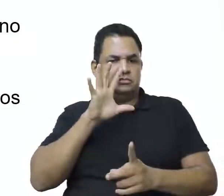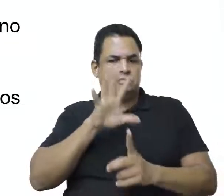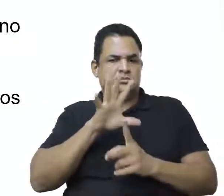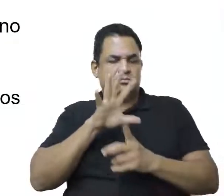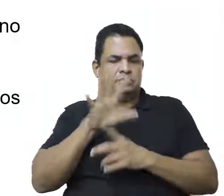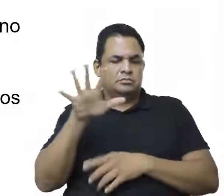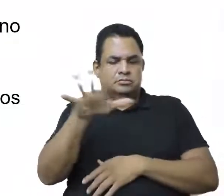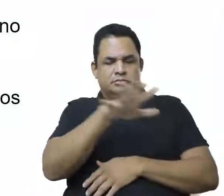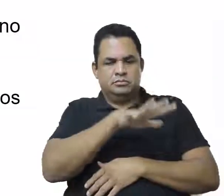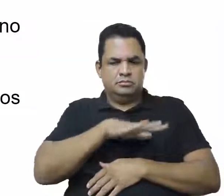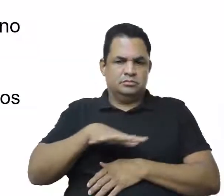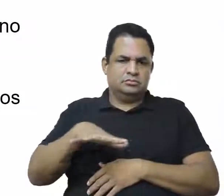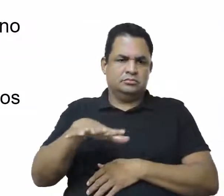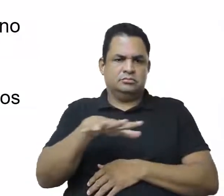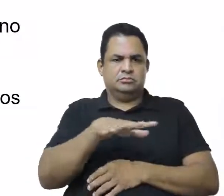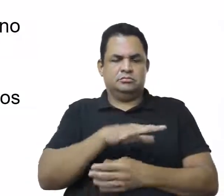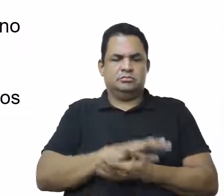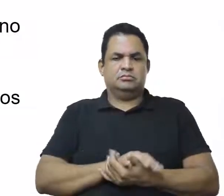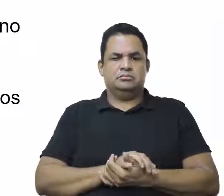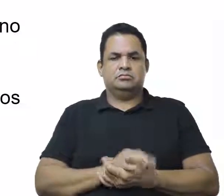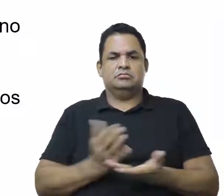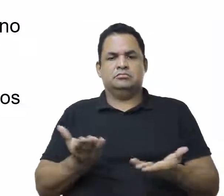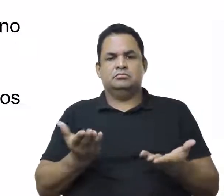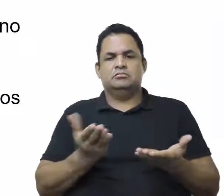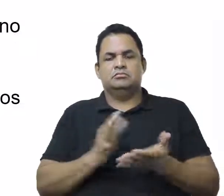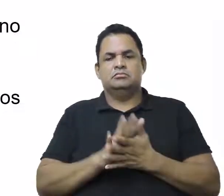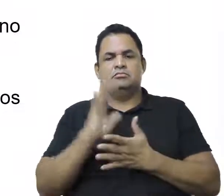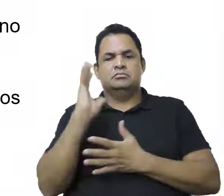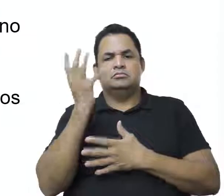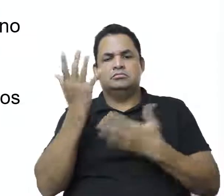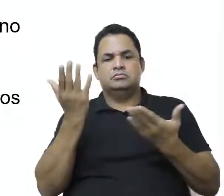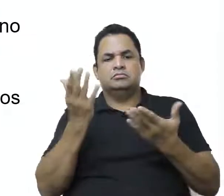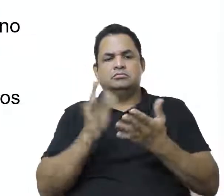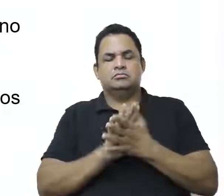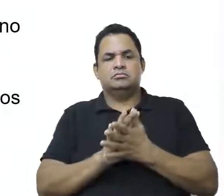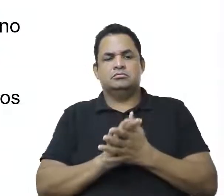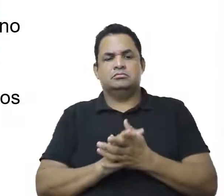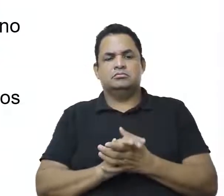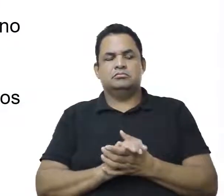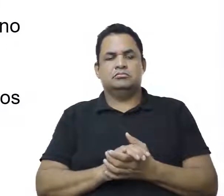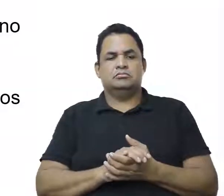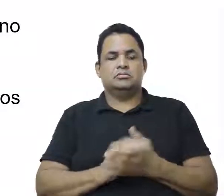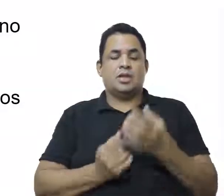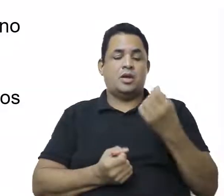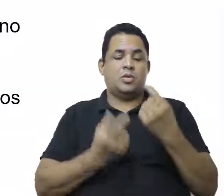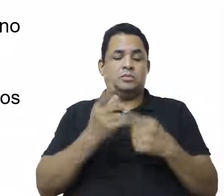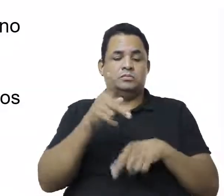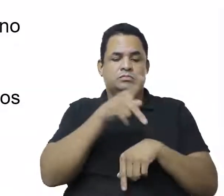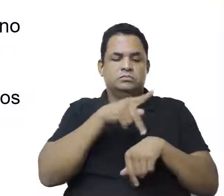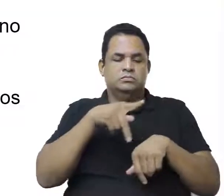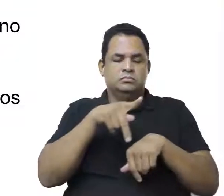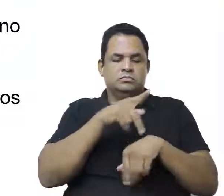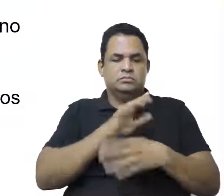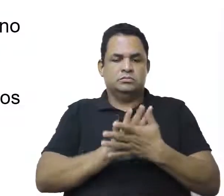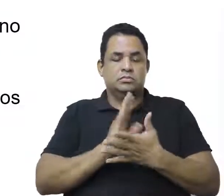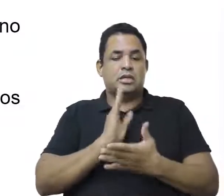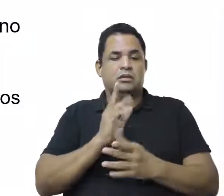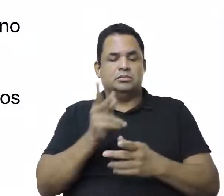impactos gerados no globo? Também não, né? Como eu acabei de falar. Alguns países que já eram